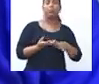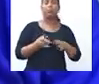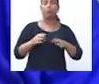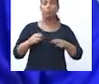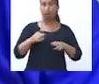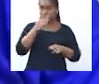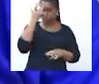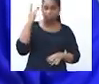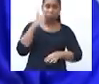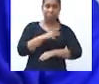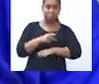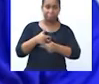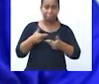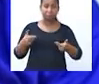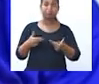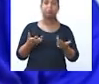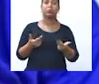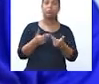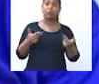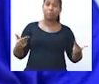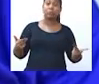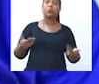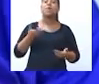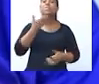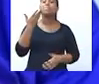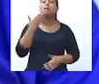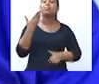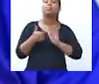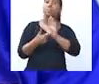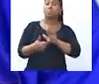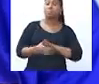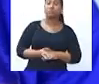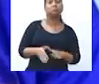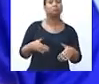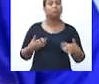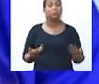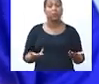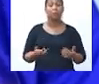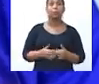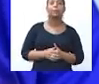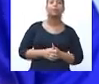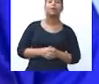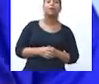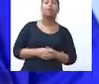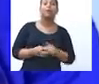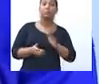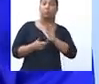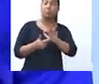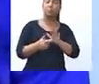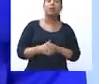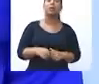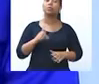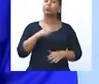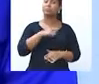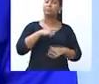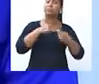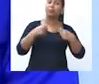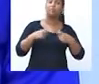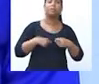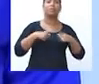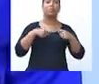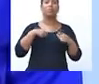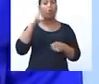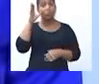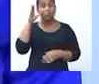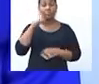muito palpáveis e muito fáceis de serem reproduzidos, né? Então, para um método ser considerado científico, ele tem que ter